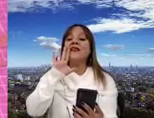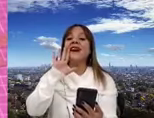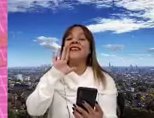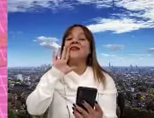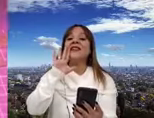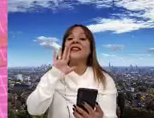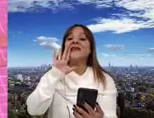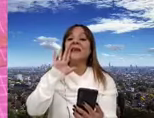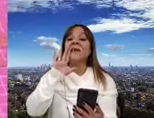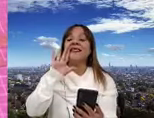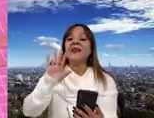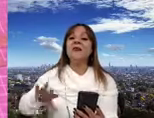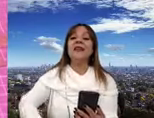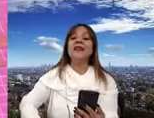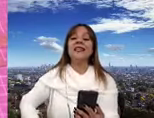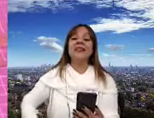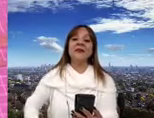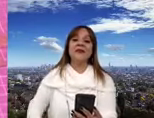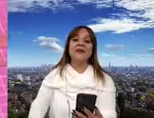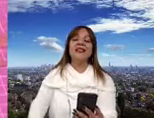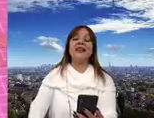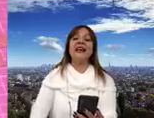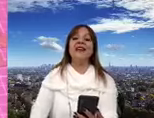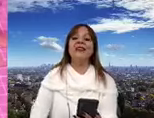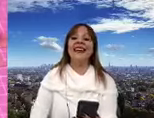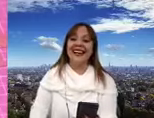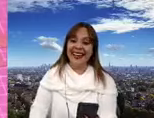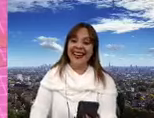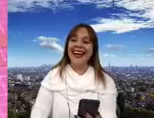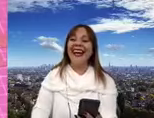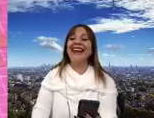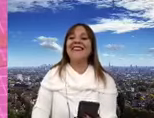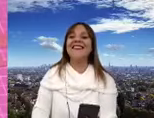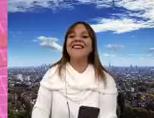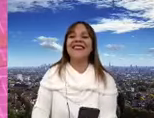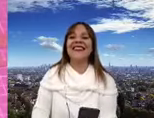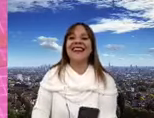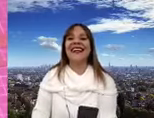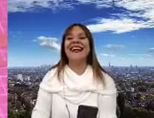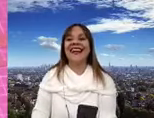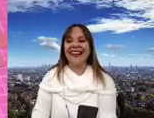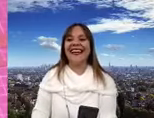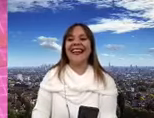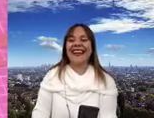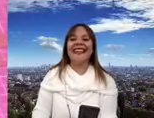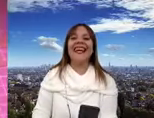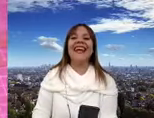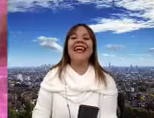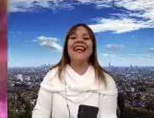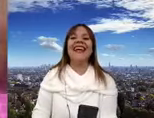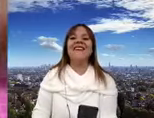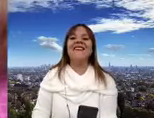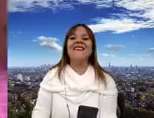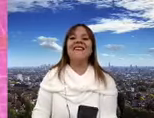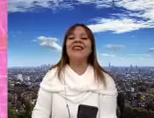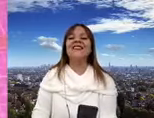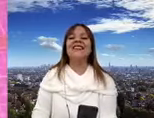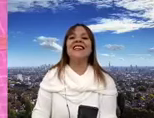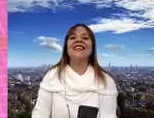faz uma peça aí com o maridão, Vânia. Isso, vamos Pensou? participar, Vânia. Né? Né? Beijo,